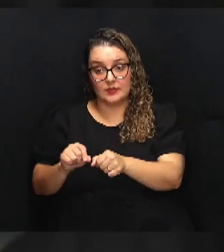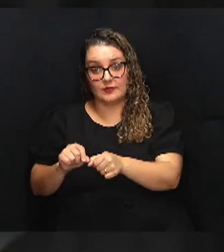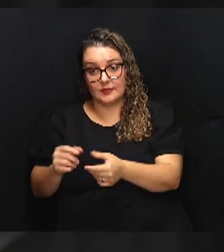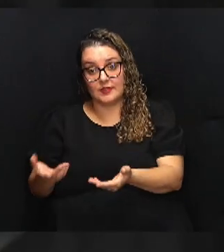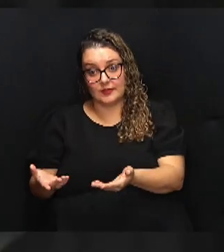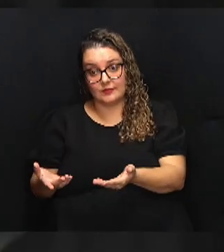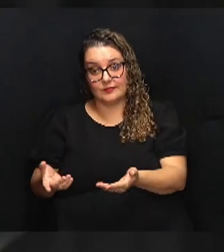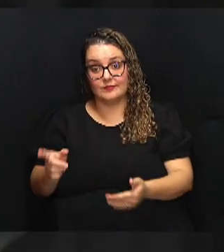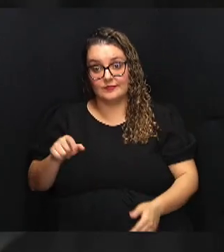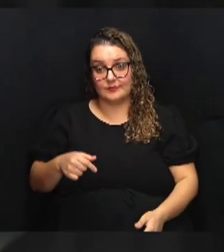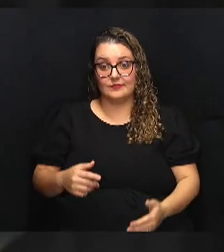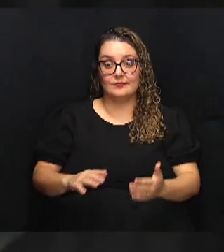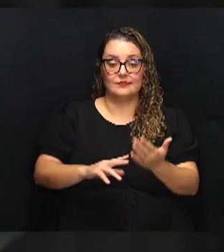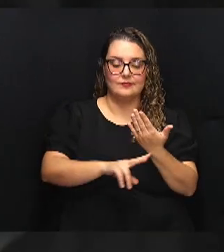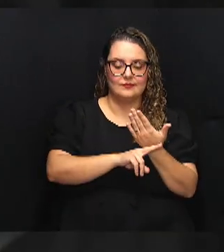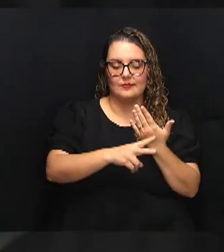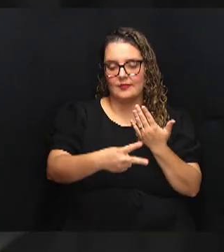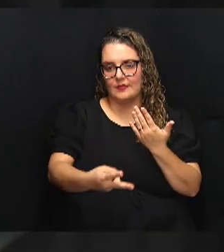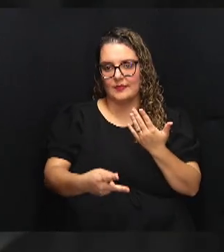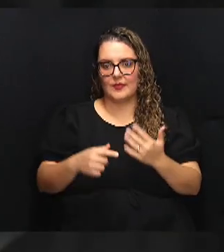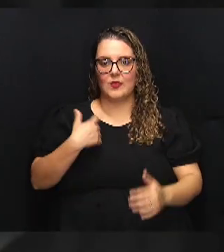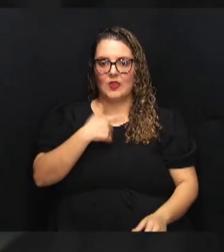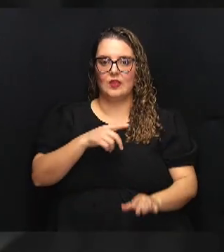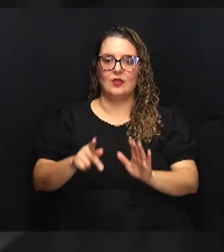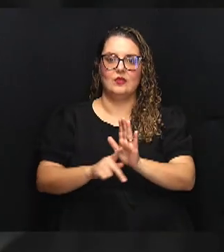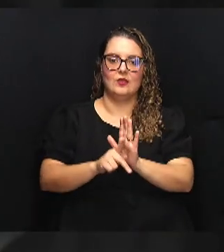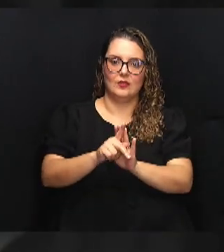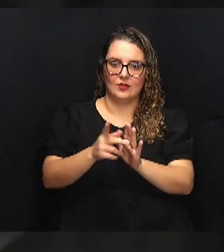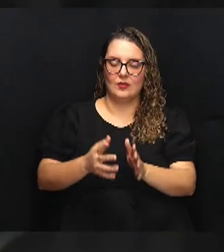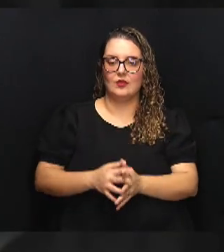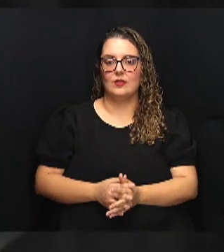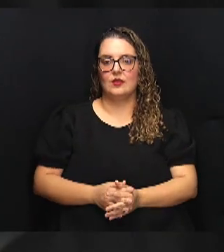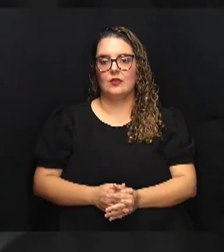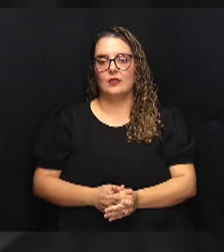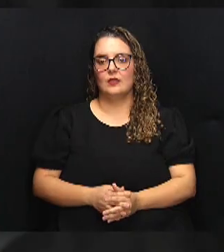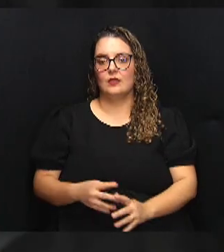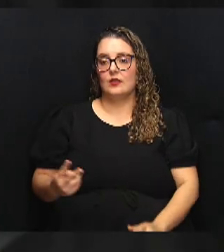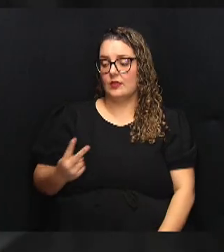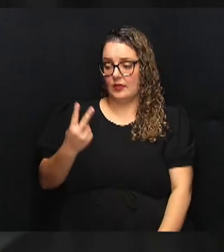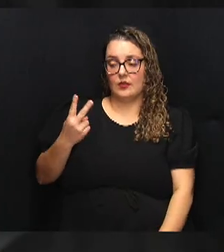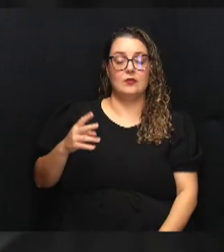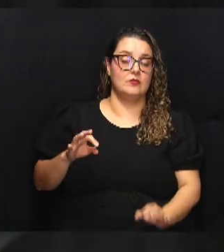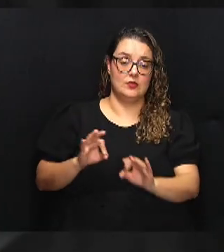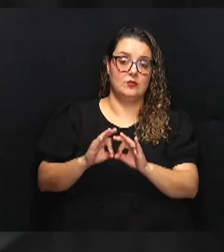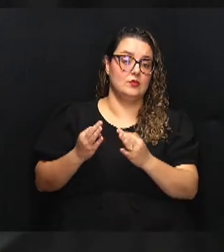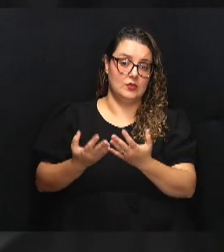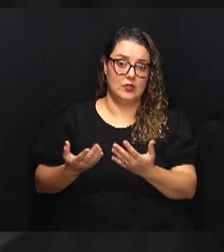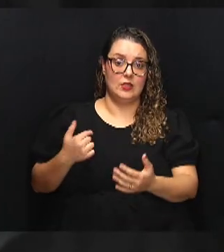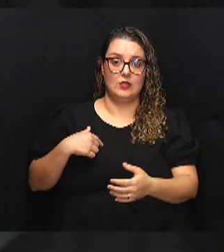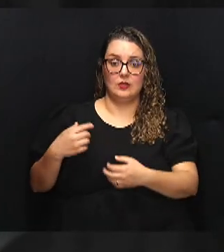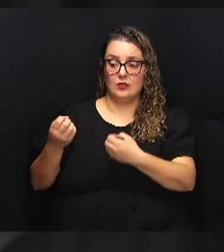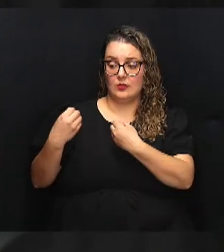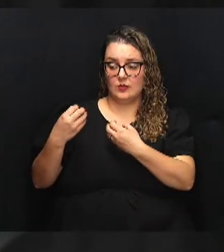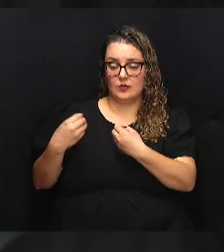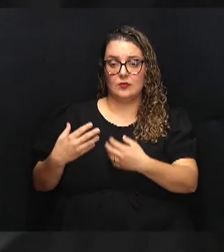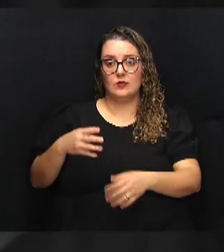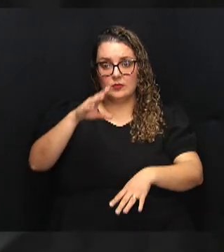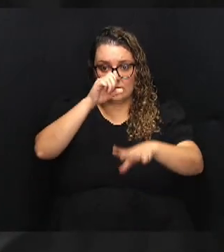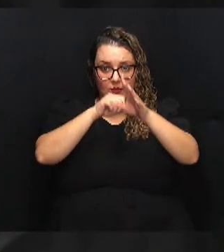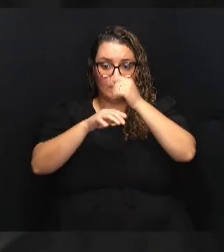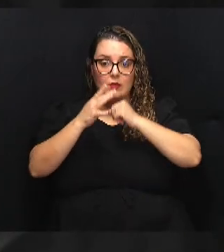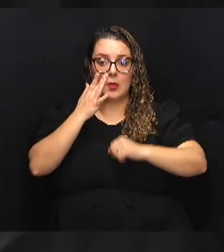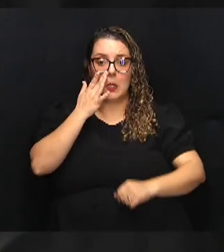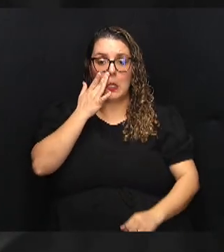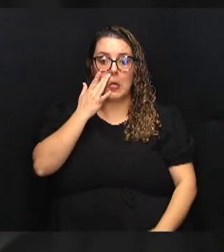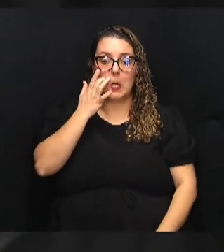ela acaba se espelhando nos nossos projetos, né? É valorizar a família. Eu fui educado dessa forma, sabendo que